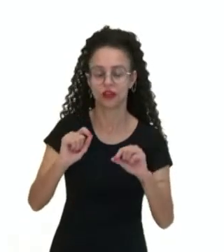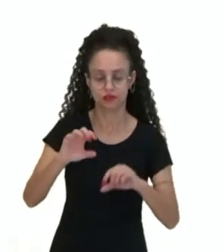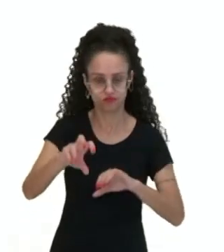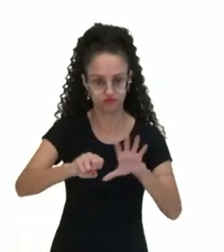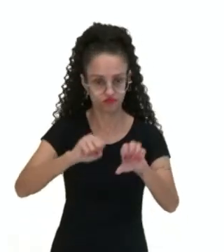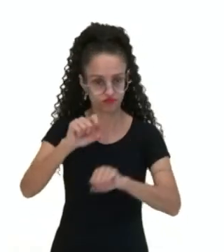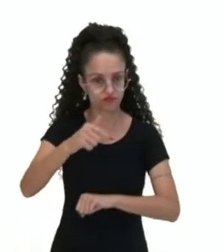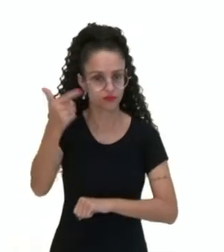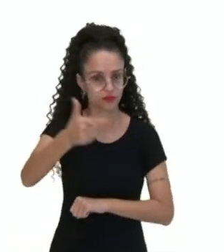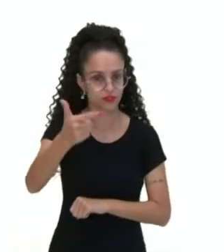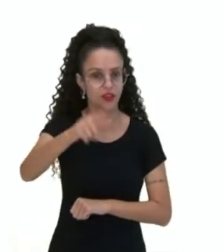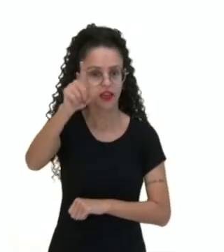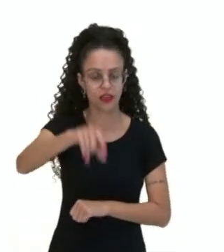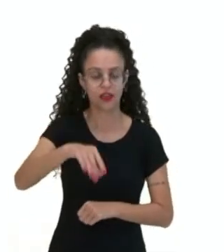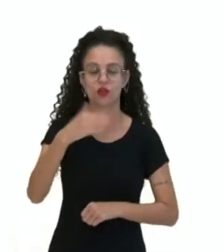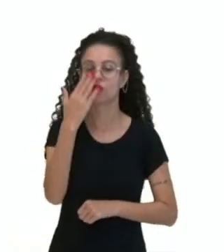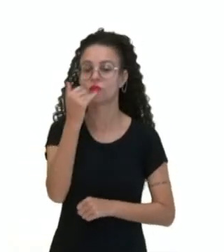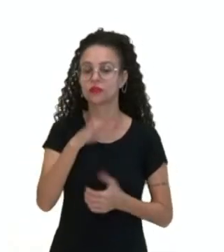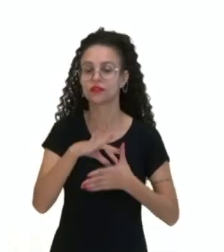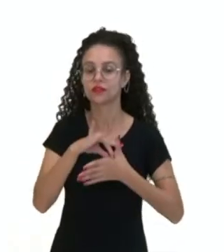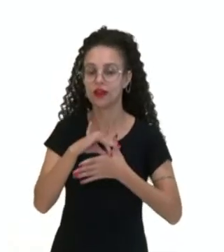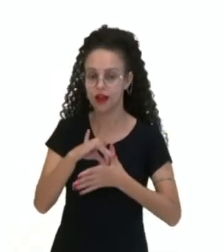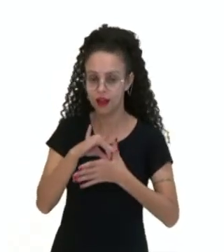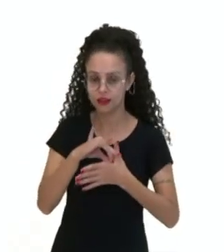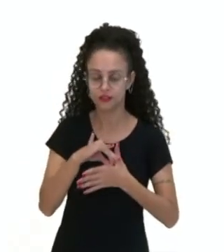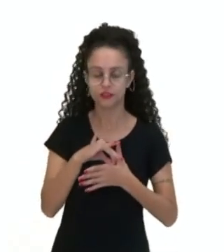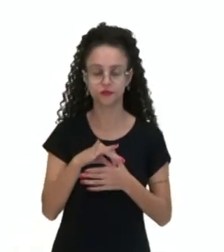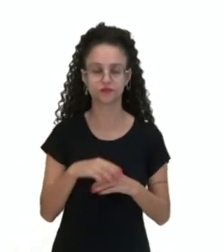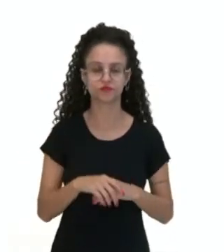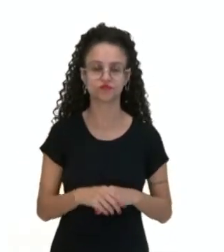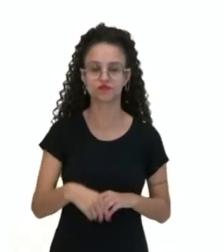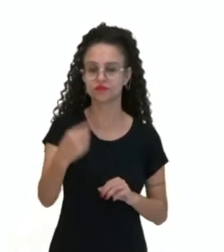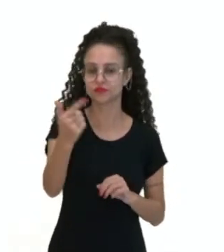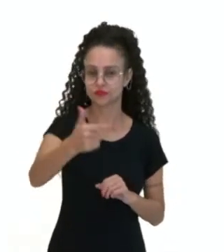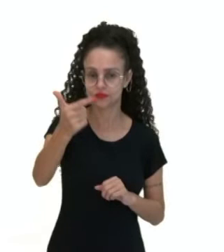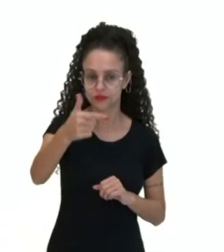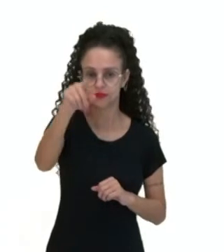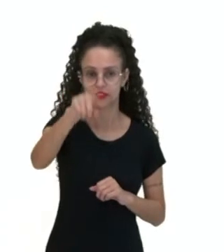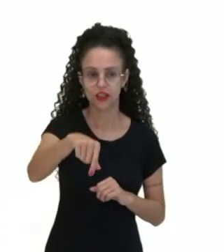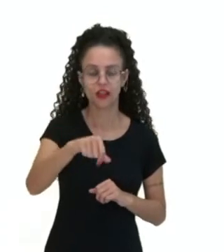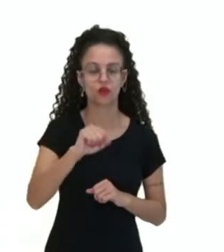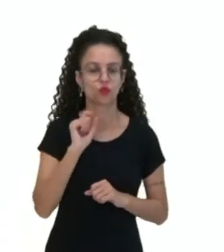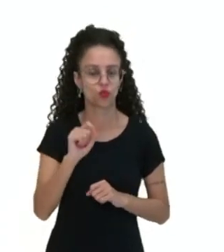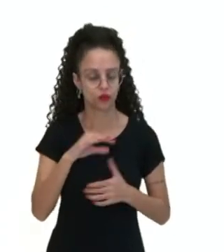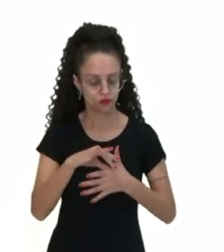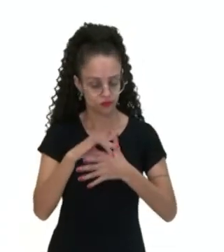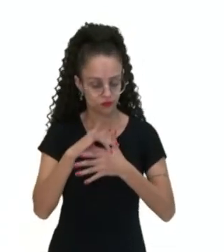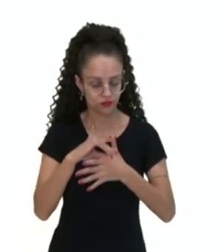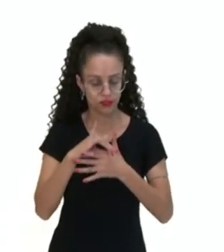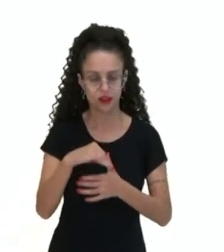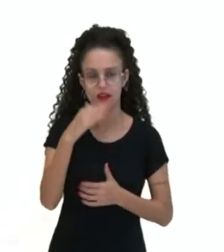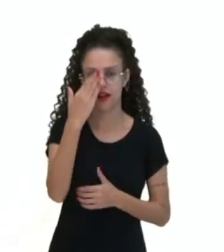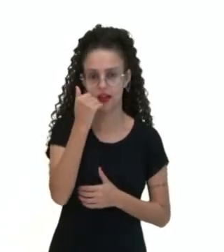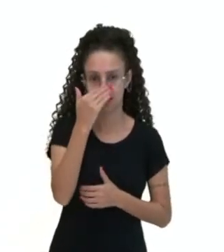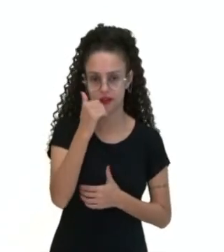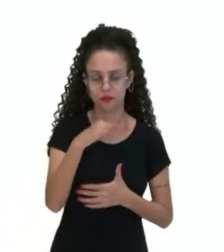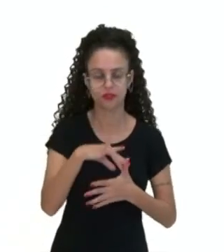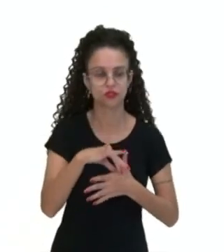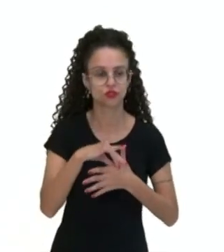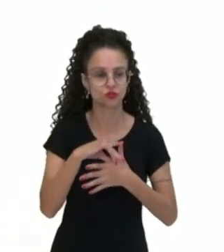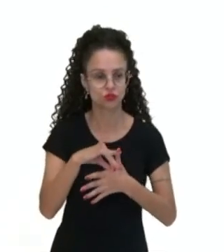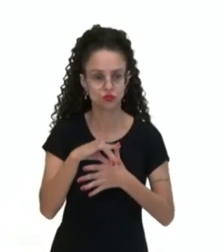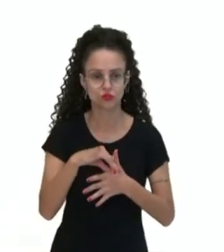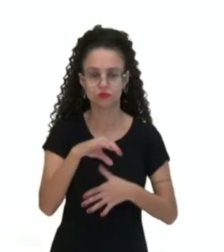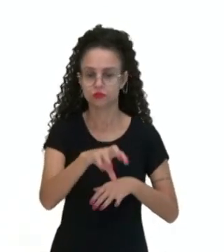São os carnívoros, isso mesmo. Os secundários são os seres carnívoros que se alimentam de